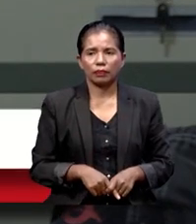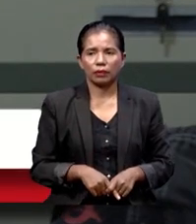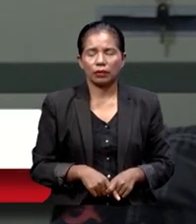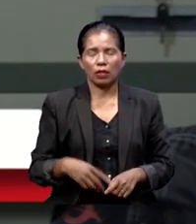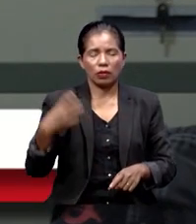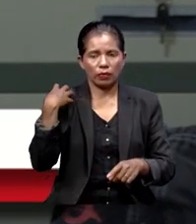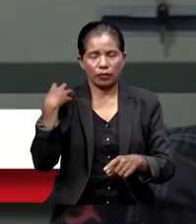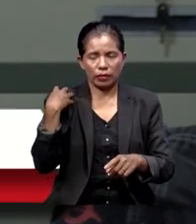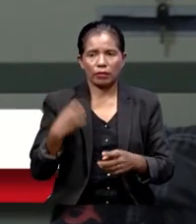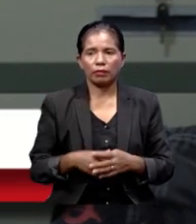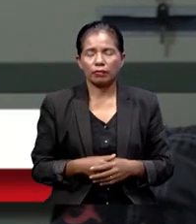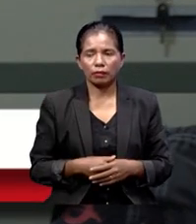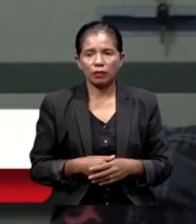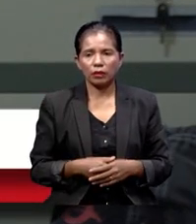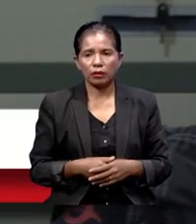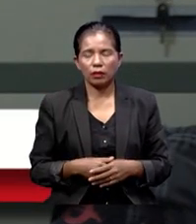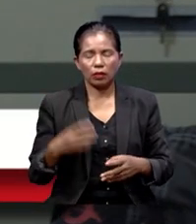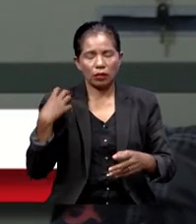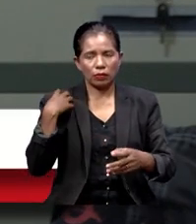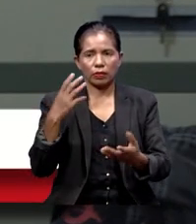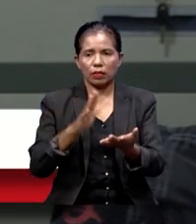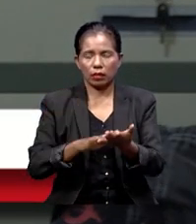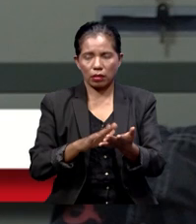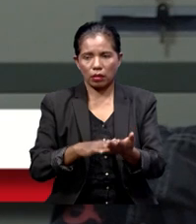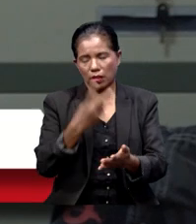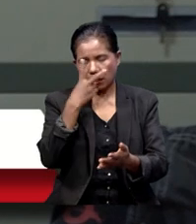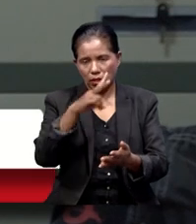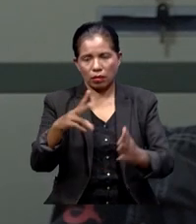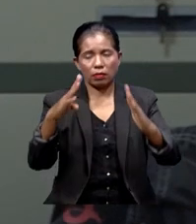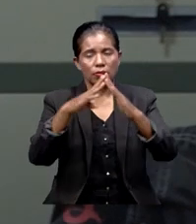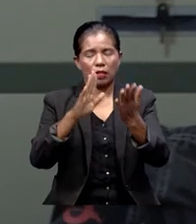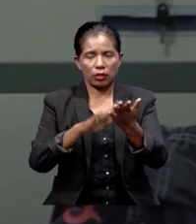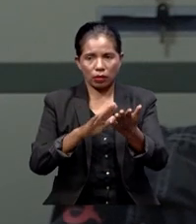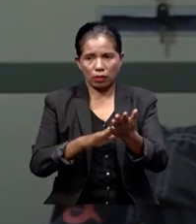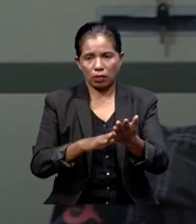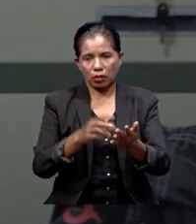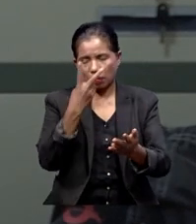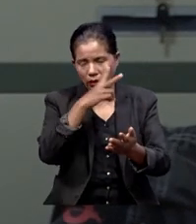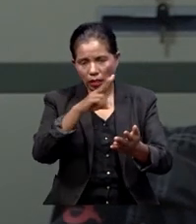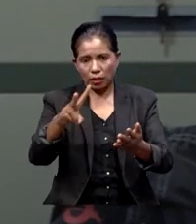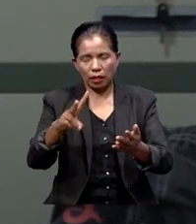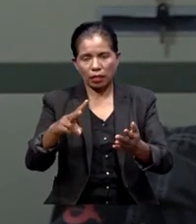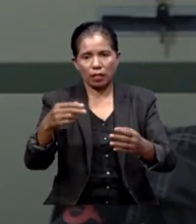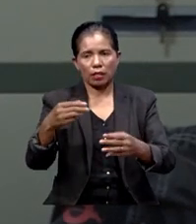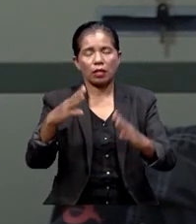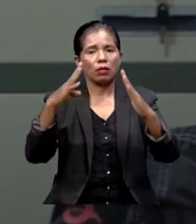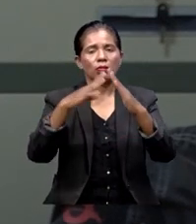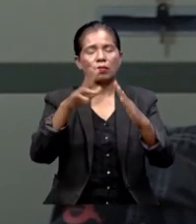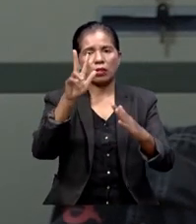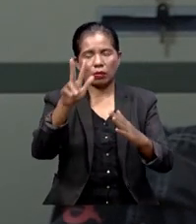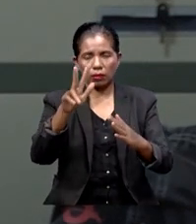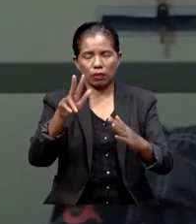edifício, quando o edifício está bom tirar a mim, e a sala tolo ida mas grave que